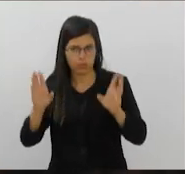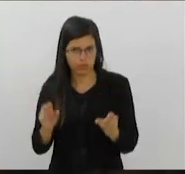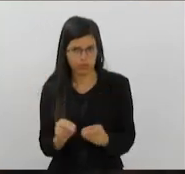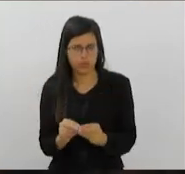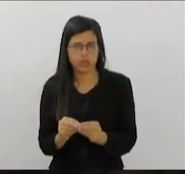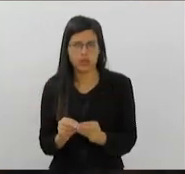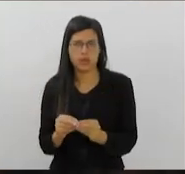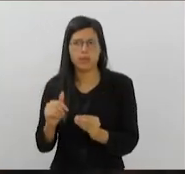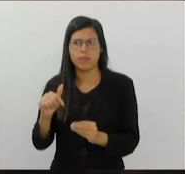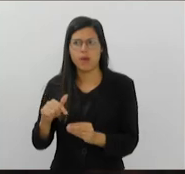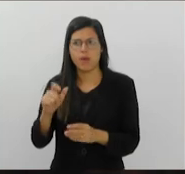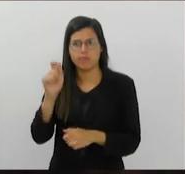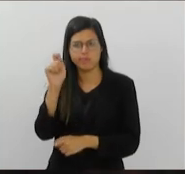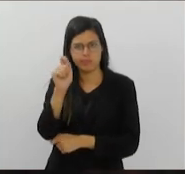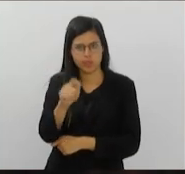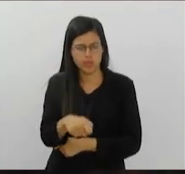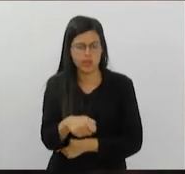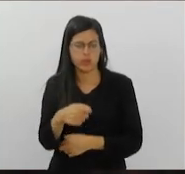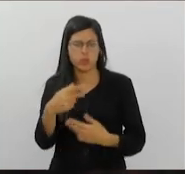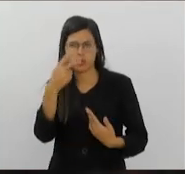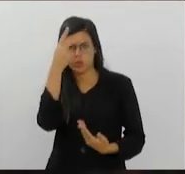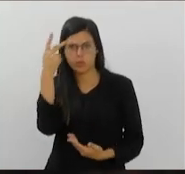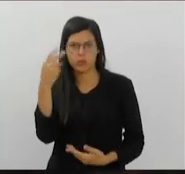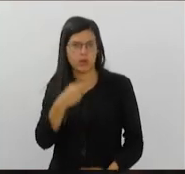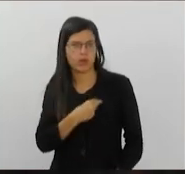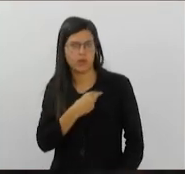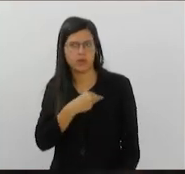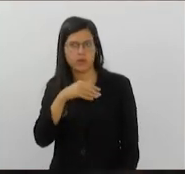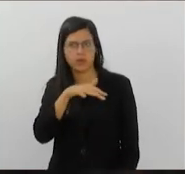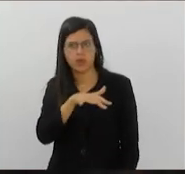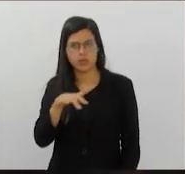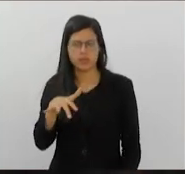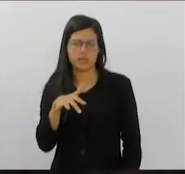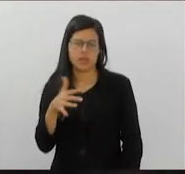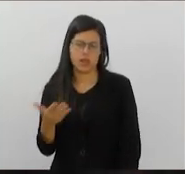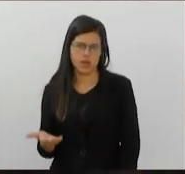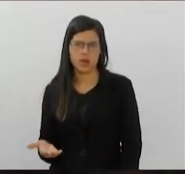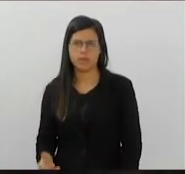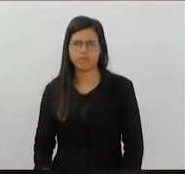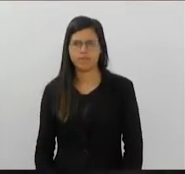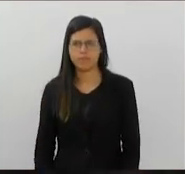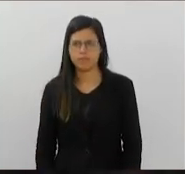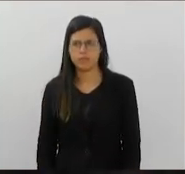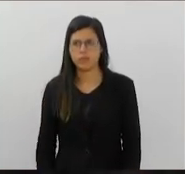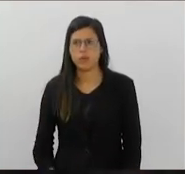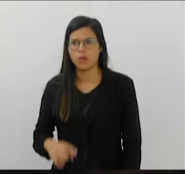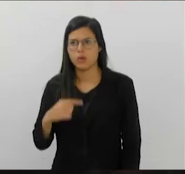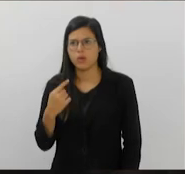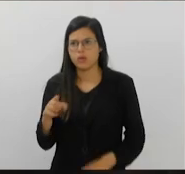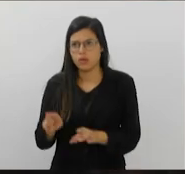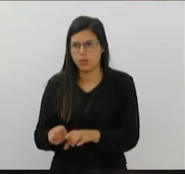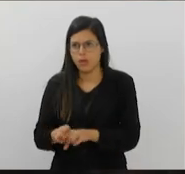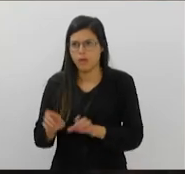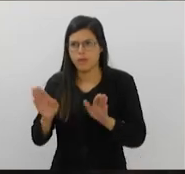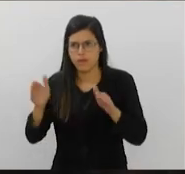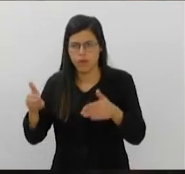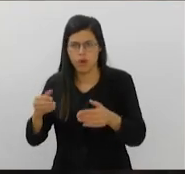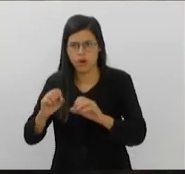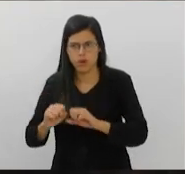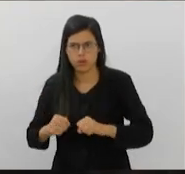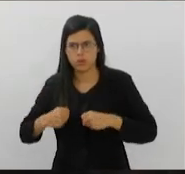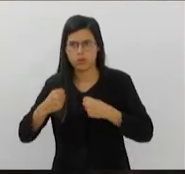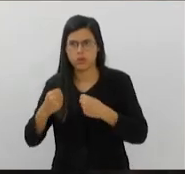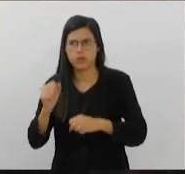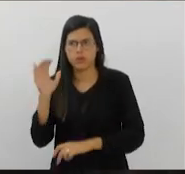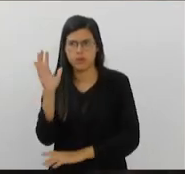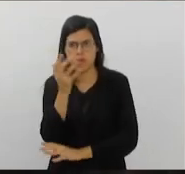então, os pescadores, as pessoas que vivem dessas áreas, que ali habitam. Então, nós também temos focado esforços do programa Floresta